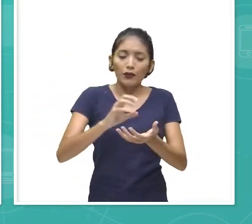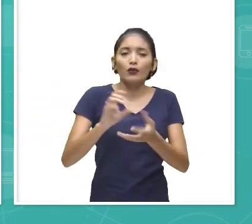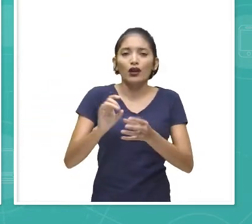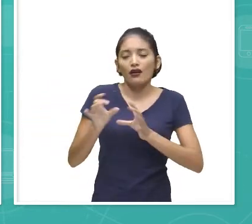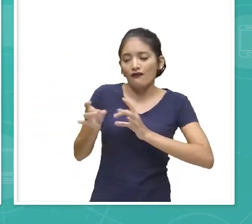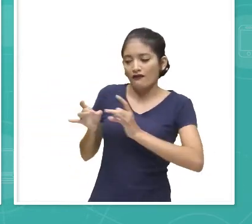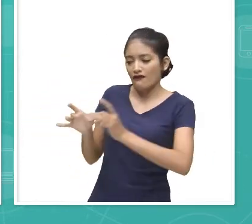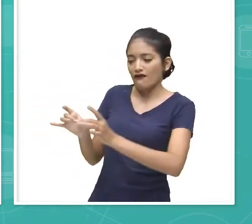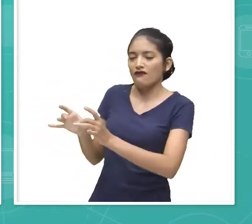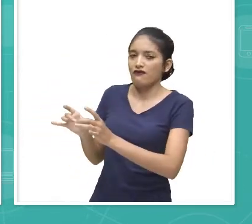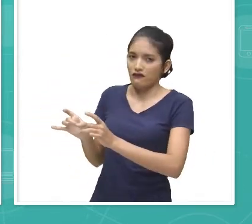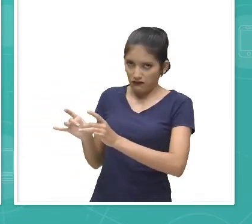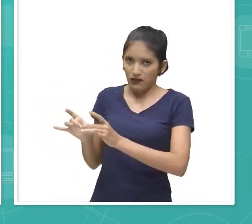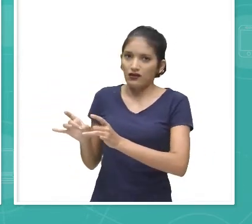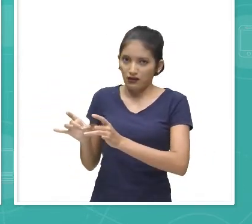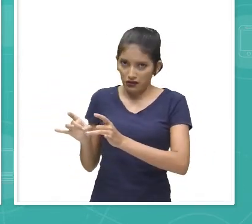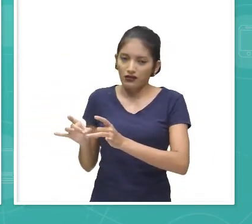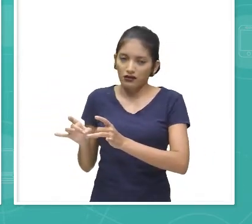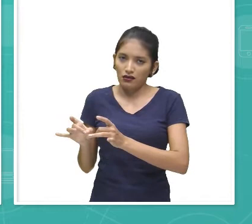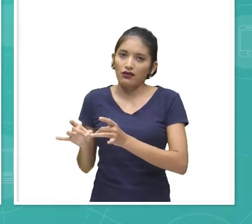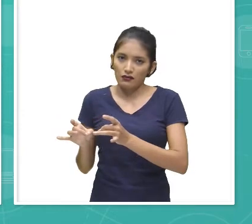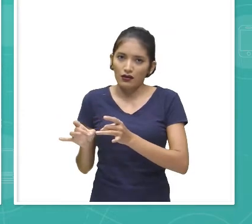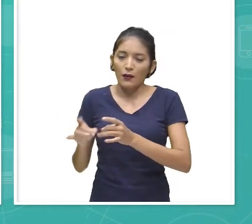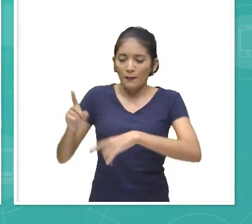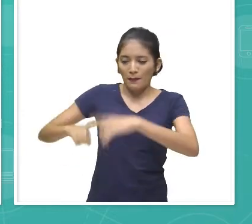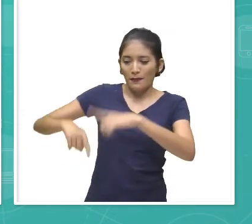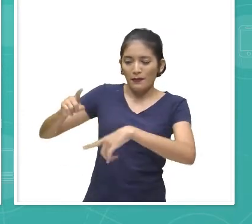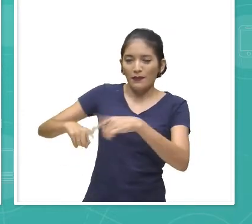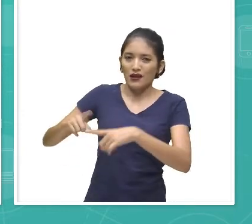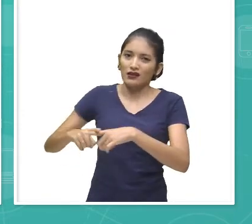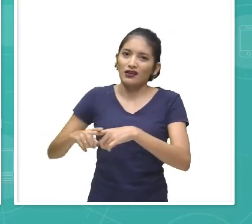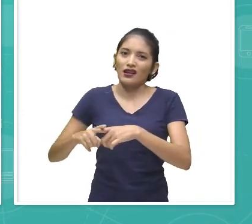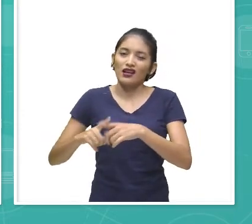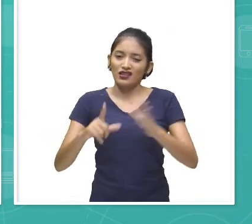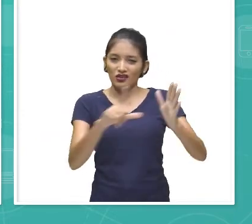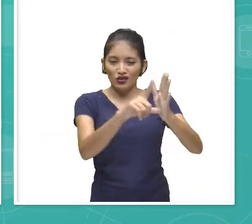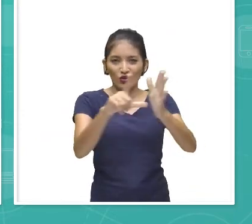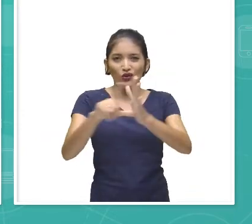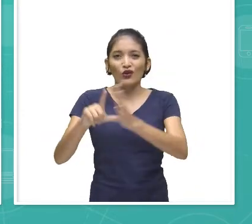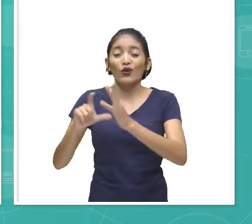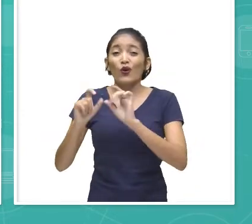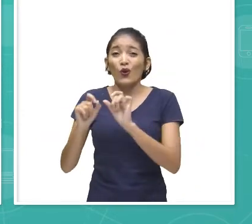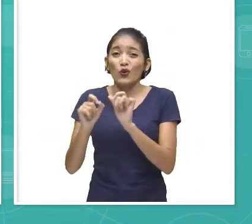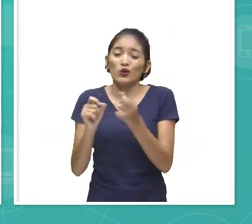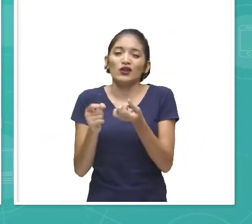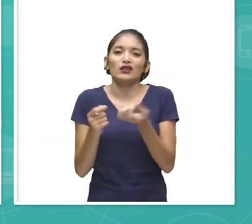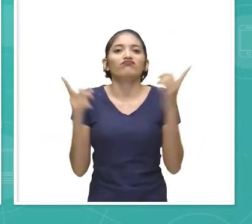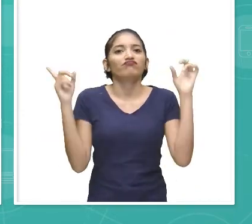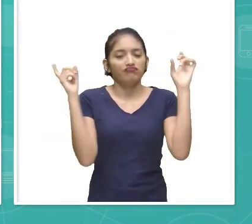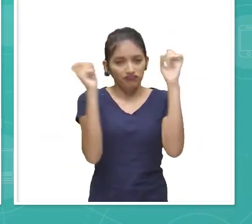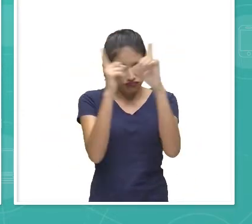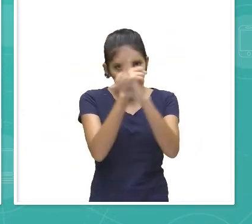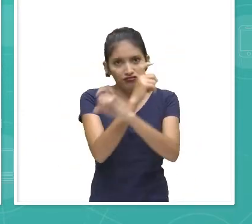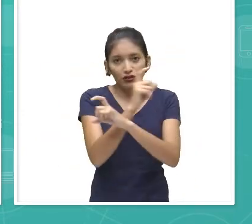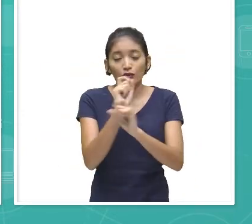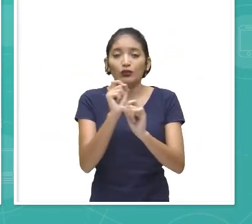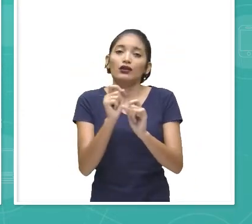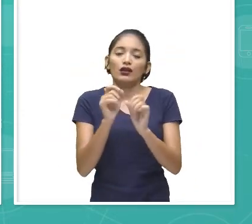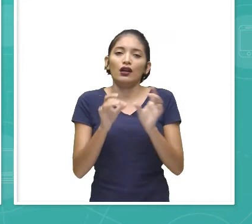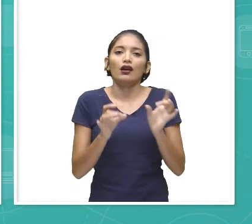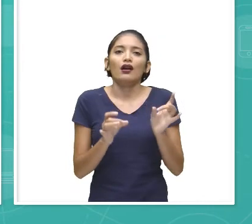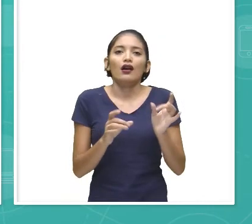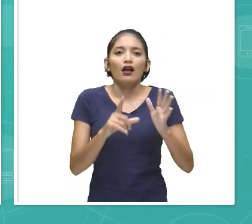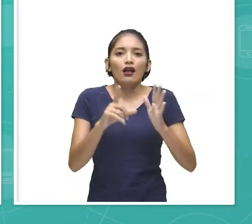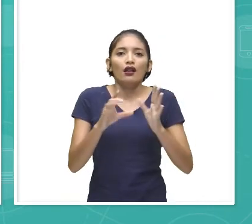vendê-las como mercadoria em um comércio extremamente cruel, que foi o comércio